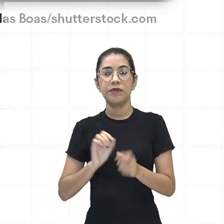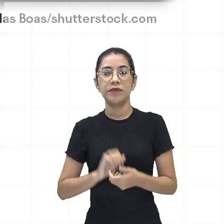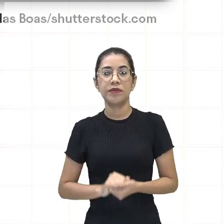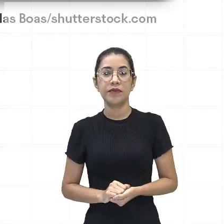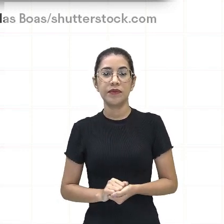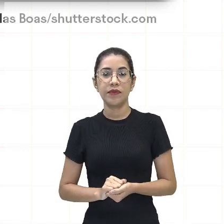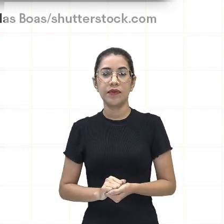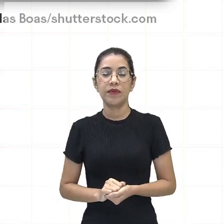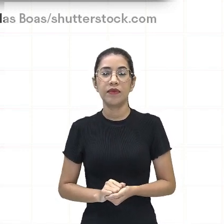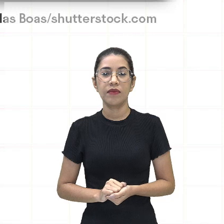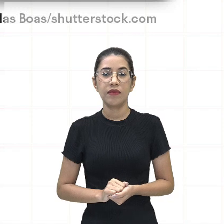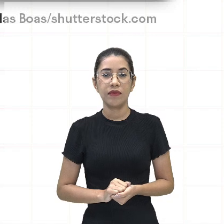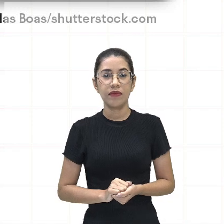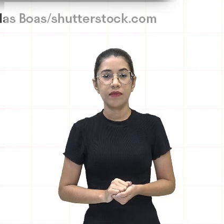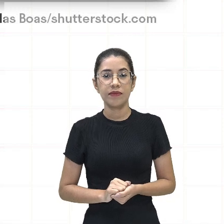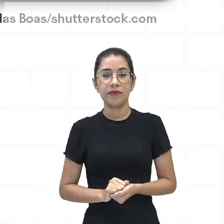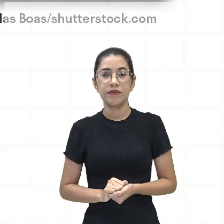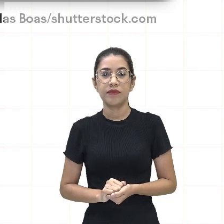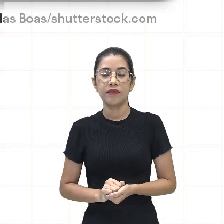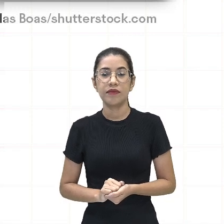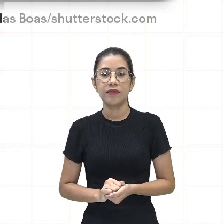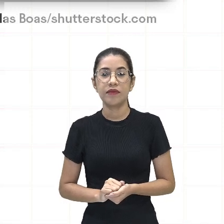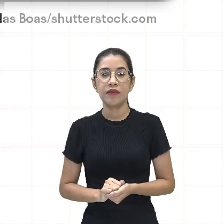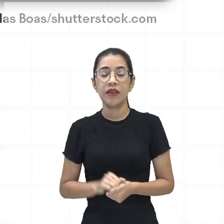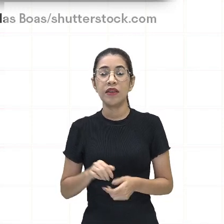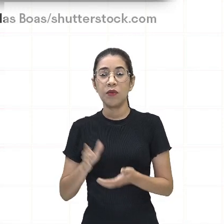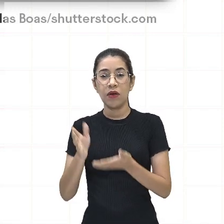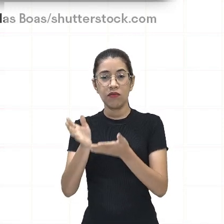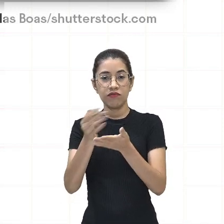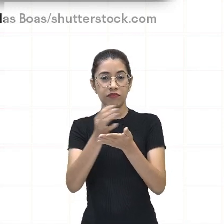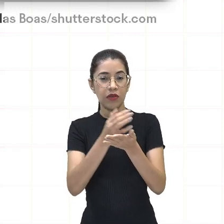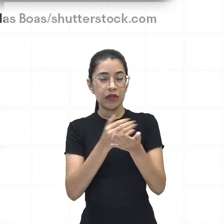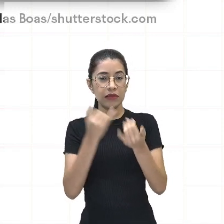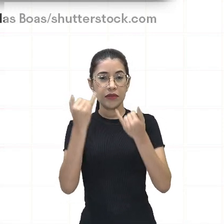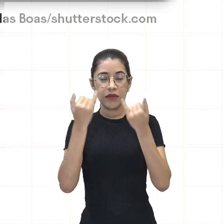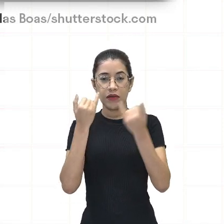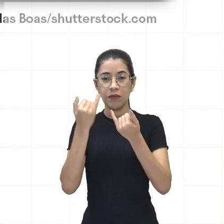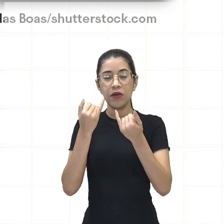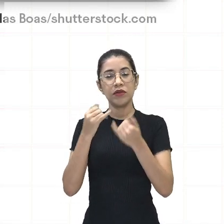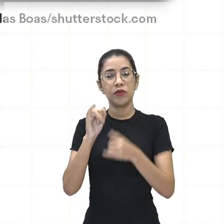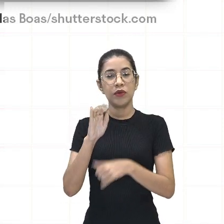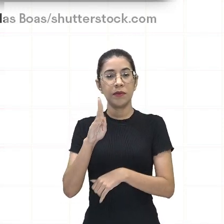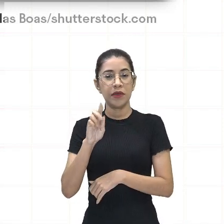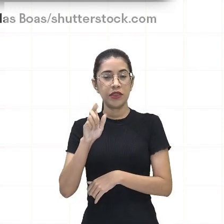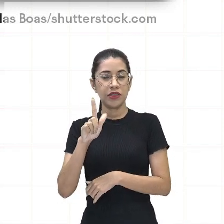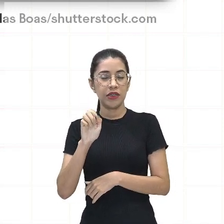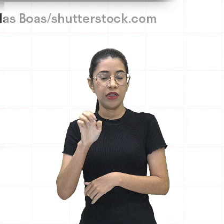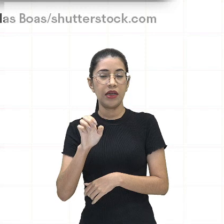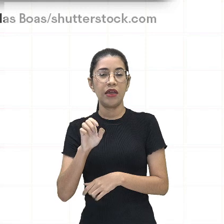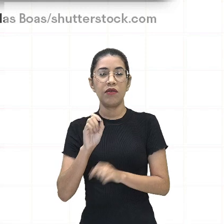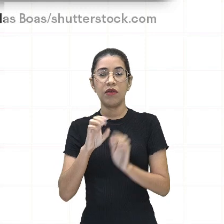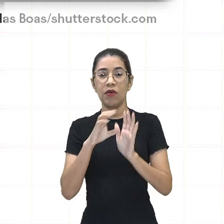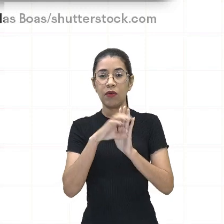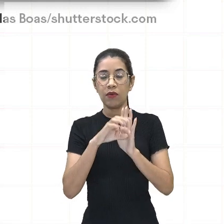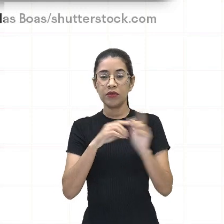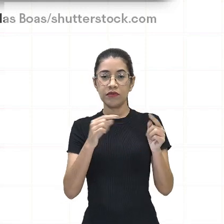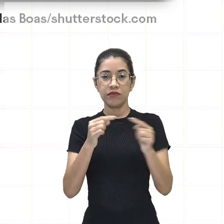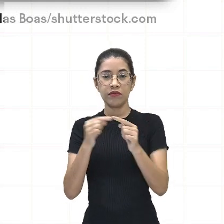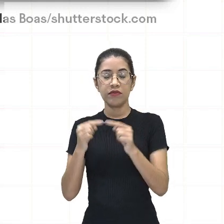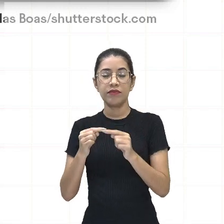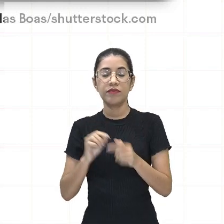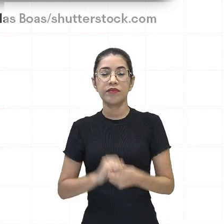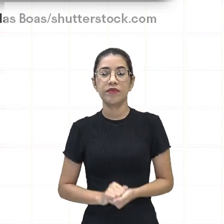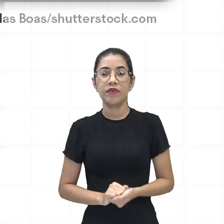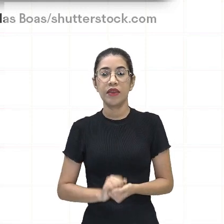Então, o levantamento que é feito pelo IBGE, ele vai seguir basicamente esses conceitos. Então,